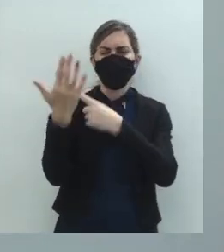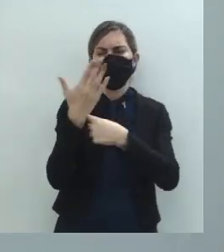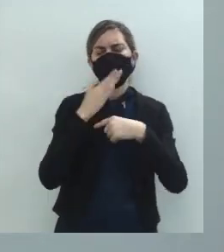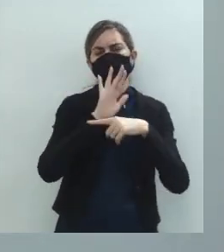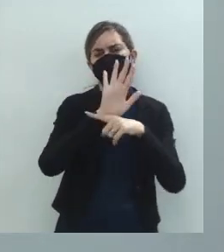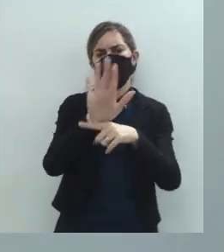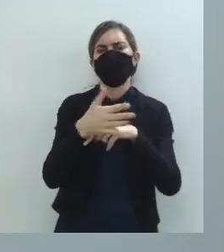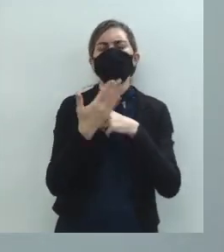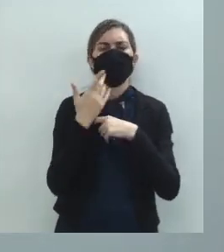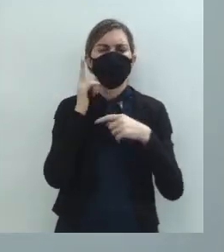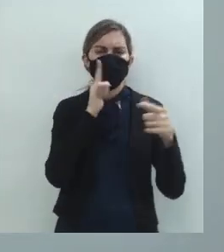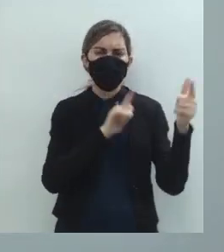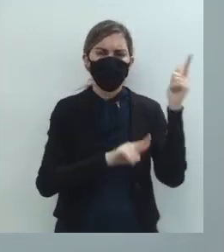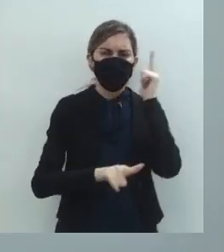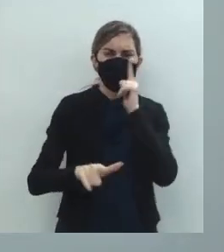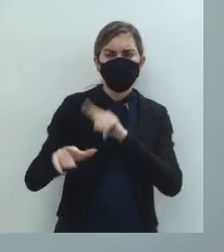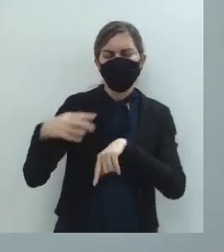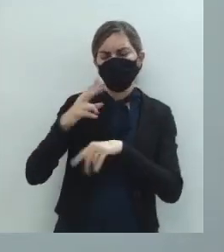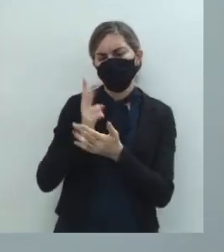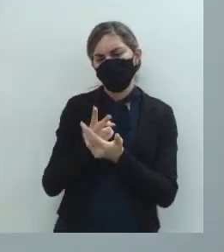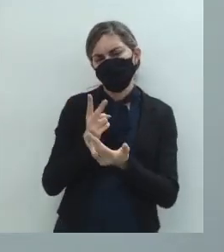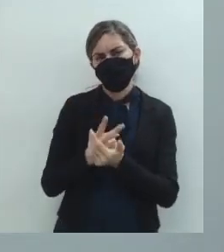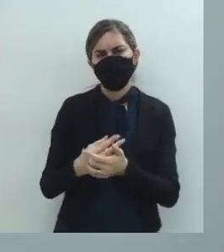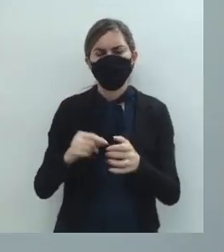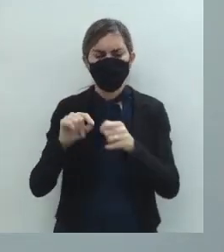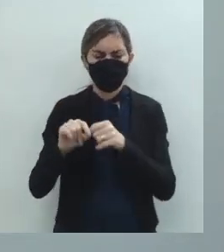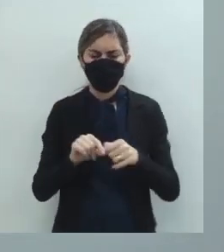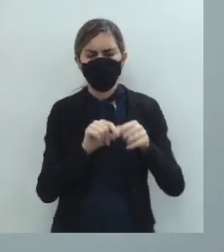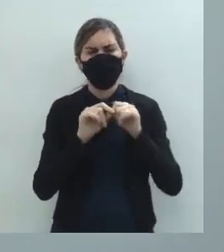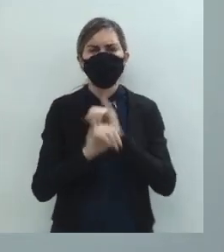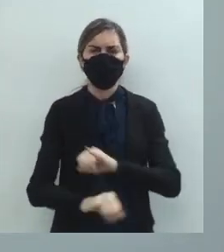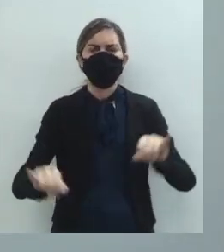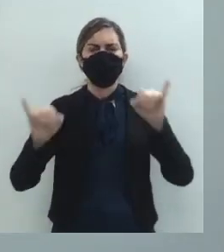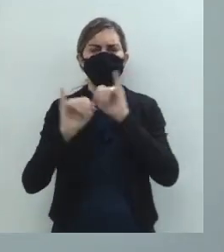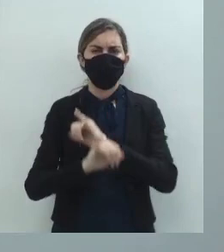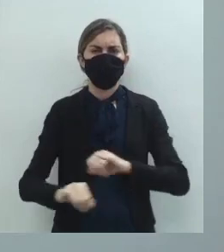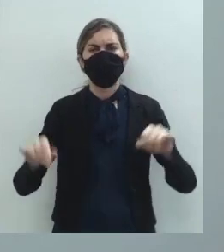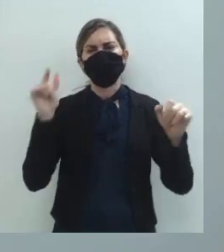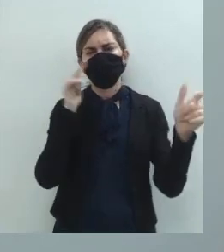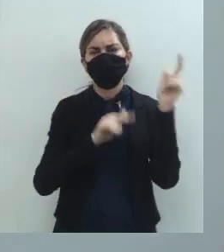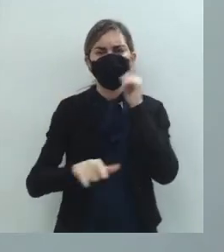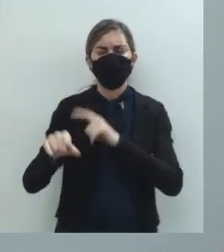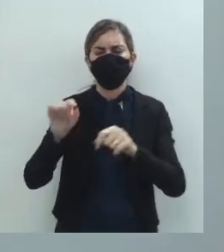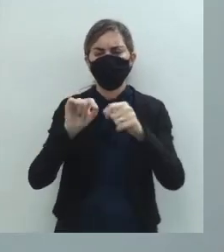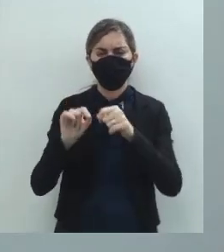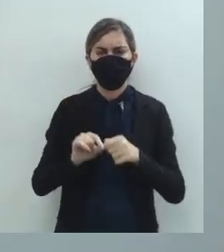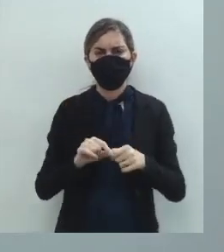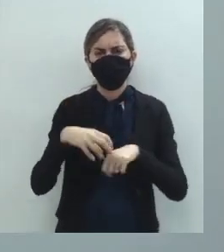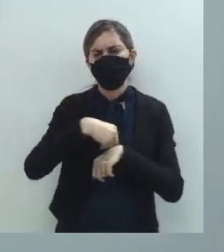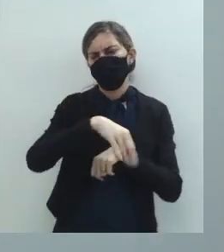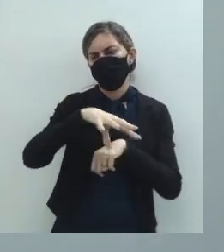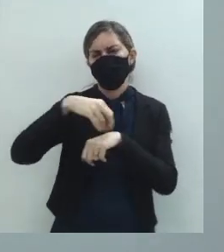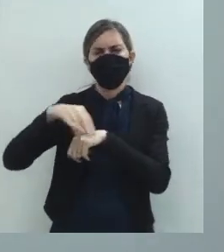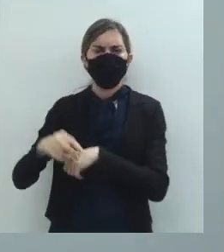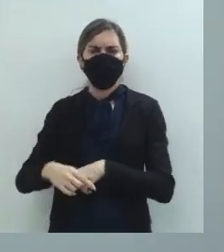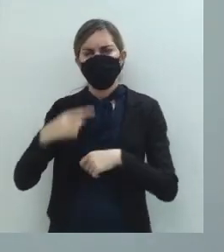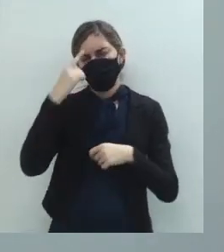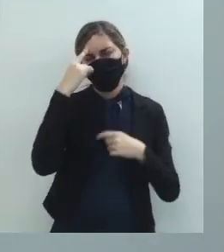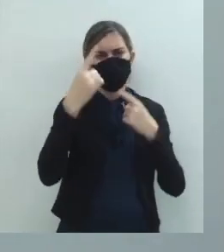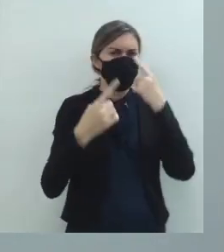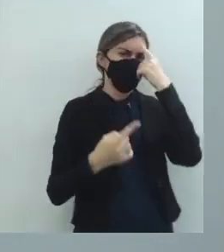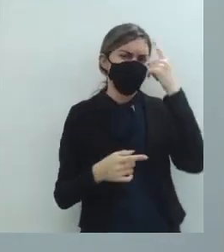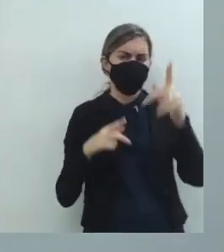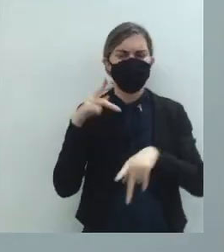ajudando para conseguir colocar sempre as suas produções na mídia, para conseguir fazer lançamento das suas ideias para o